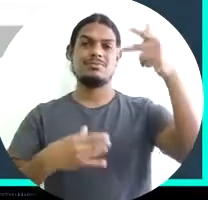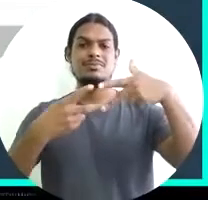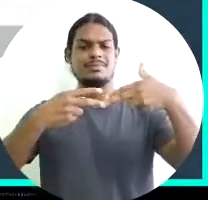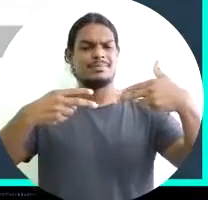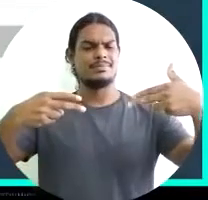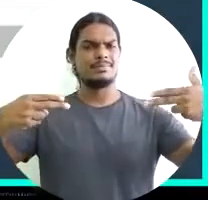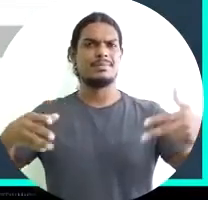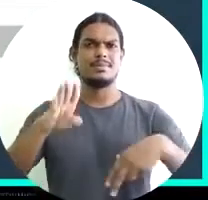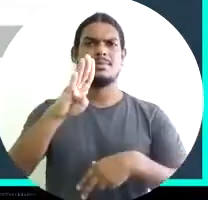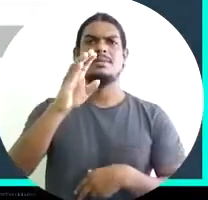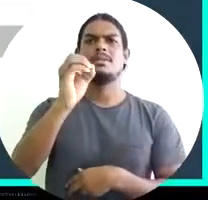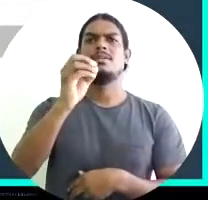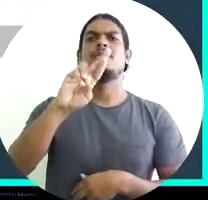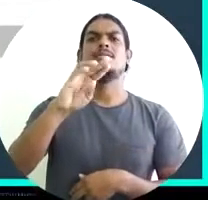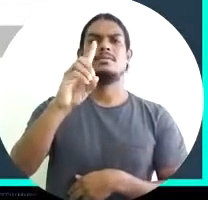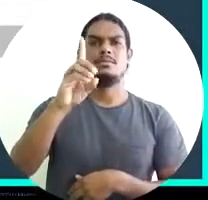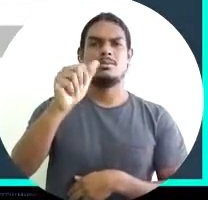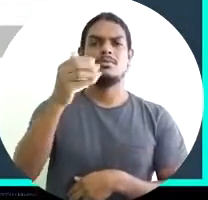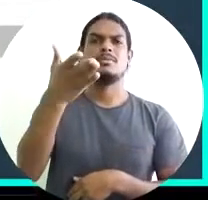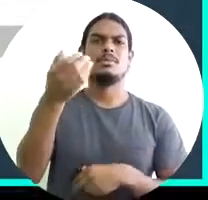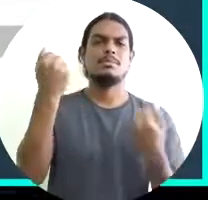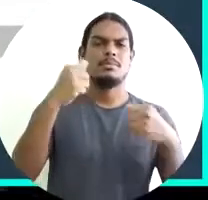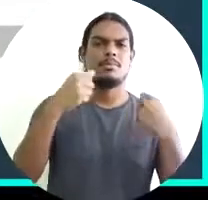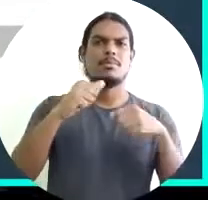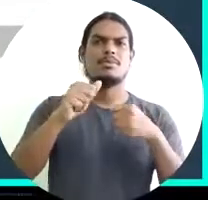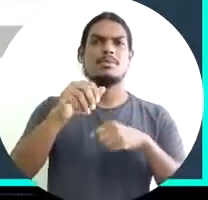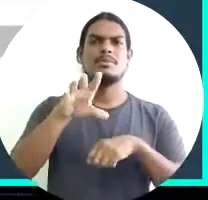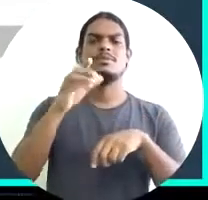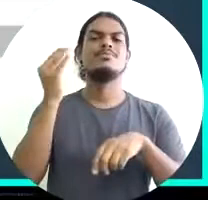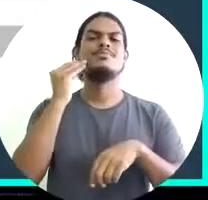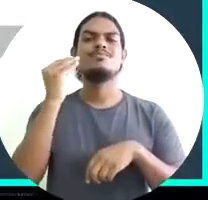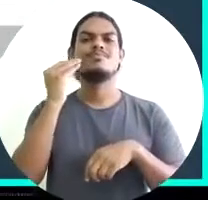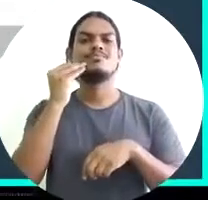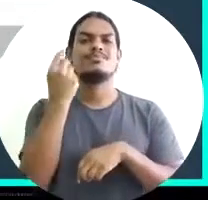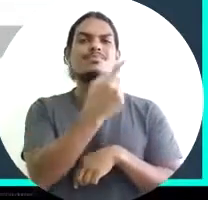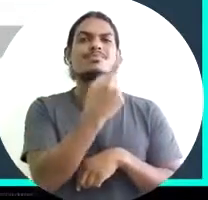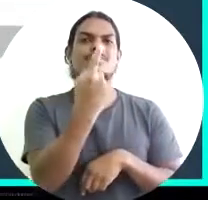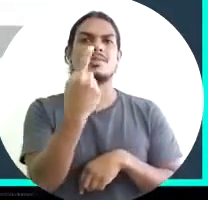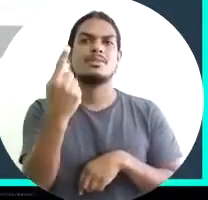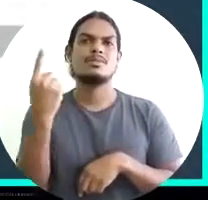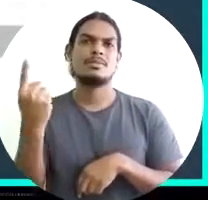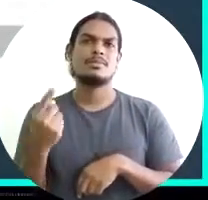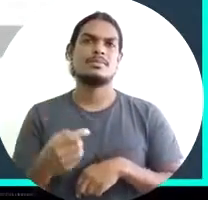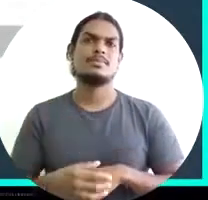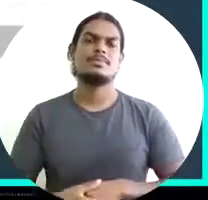borda. Então você pode experimentar todas elas para sentir a diferença.